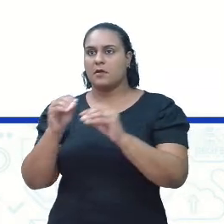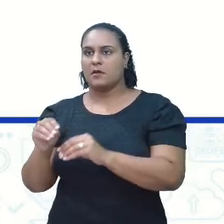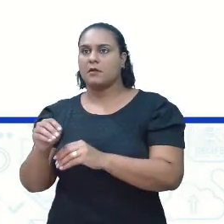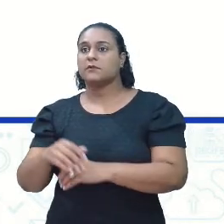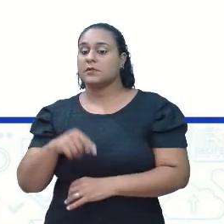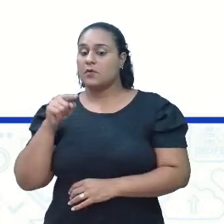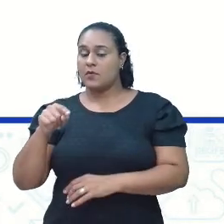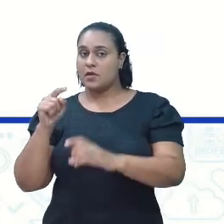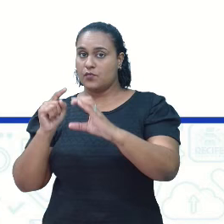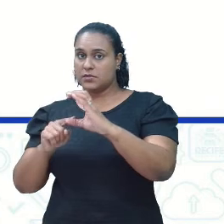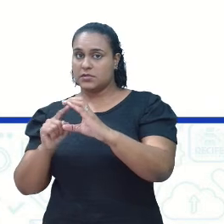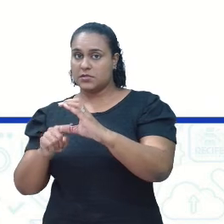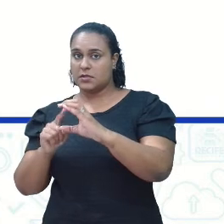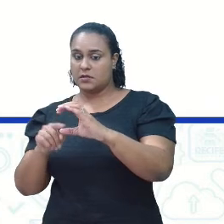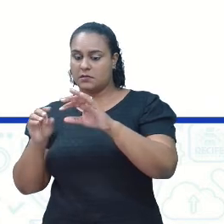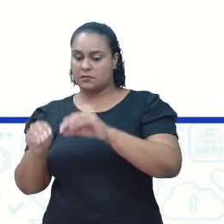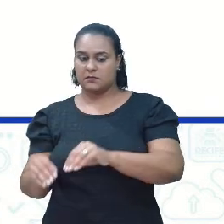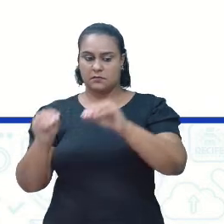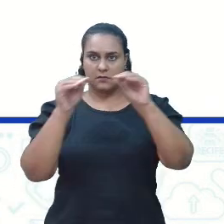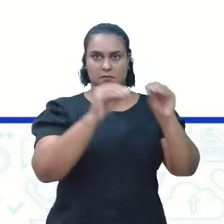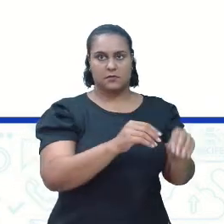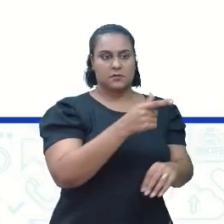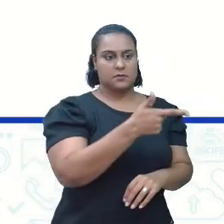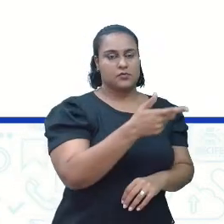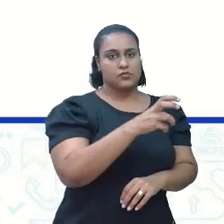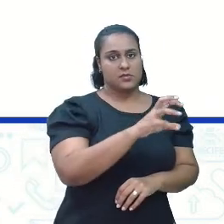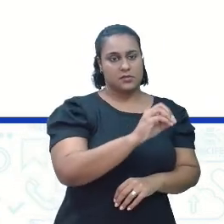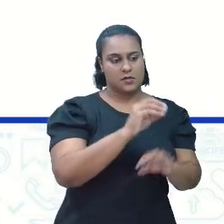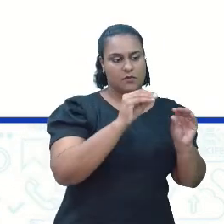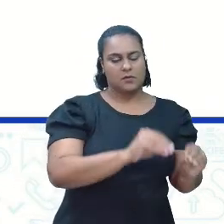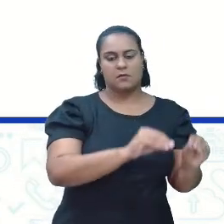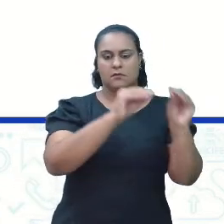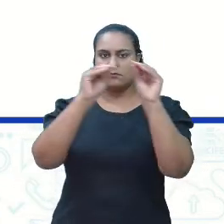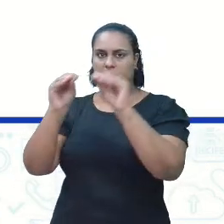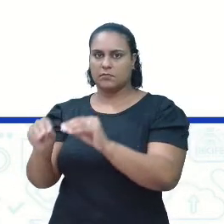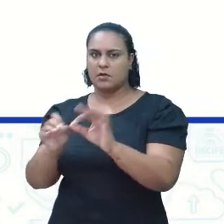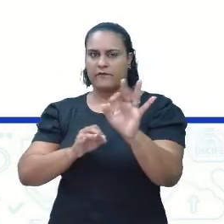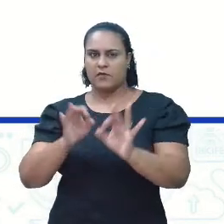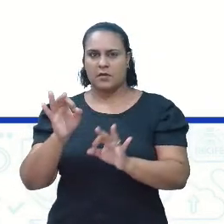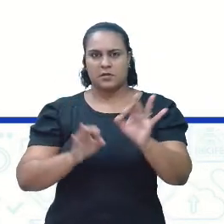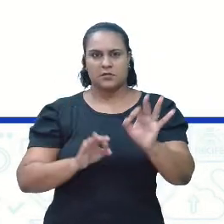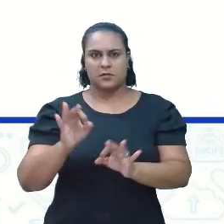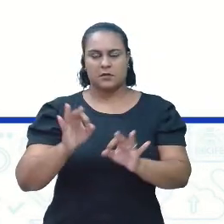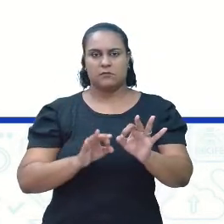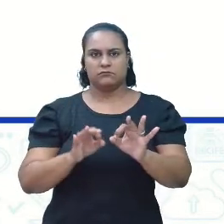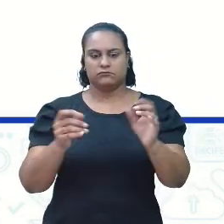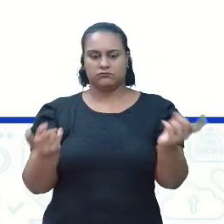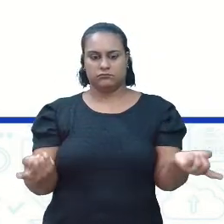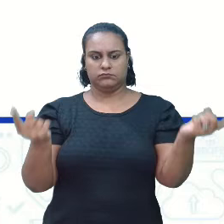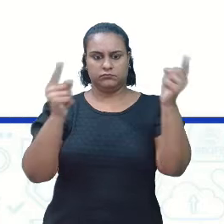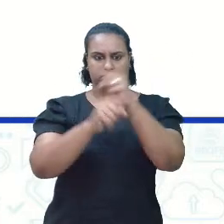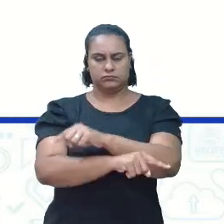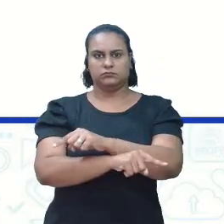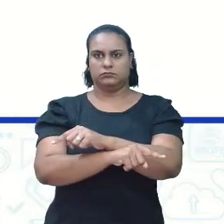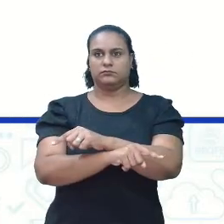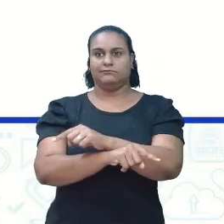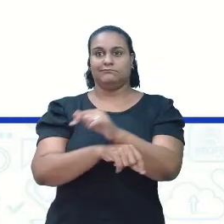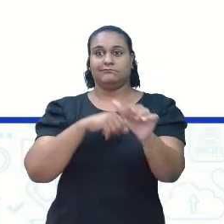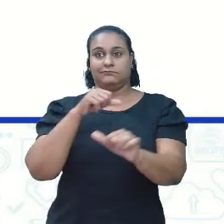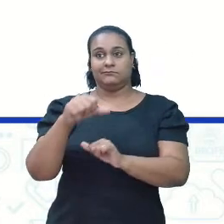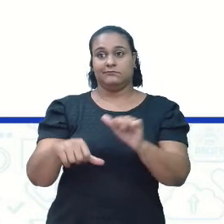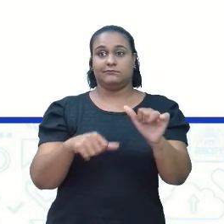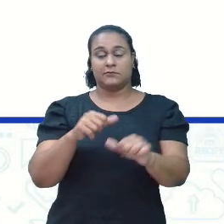de lá, 250 do lado de lá vai passar para o lado de cá. Quando eu faço essa troca, veja que eu fiz a